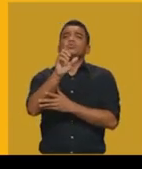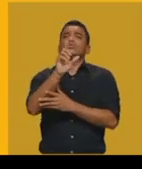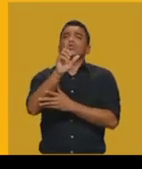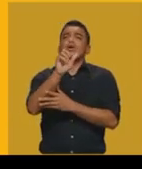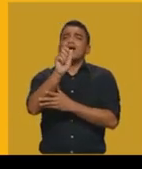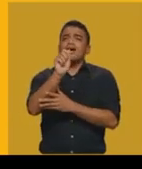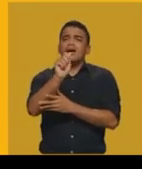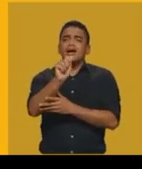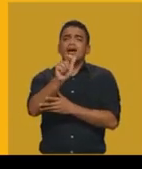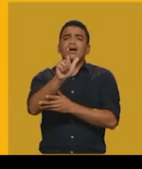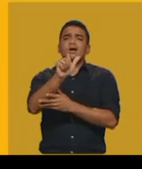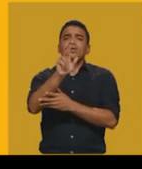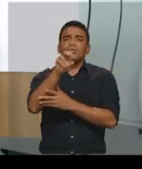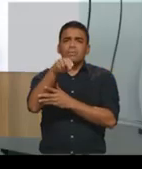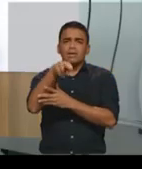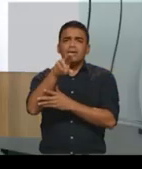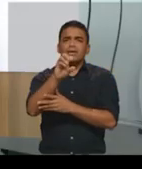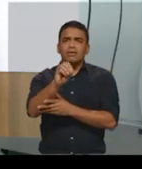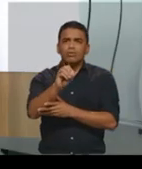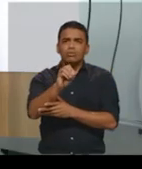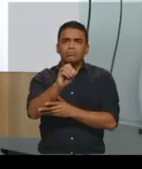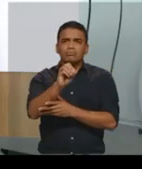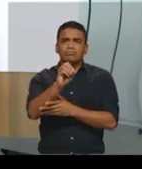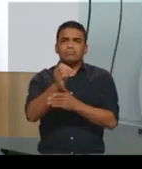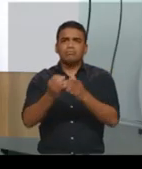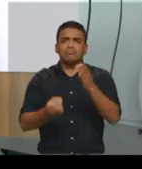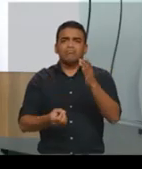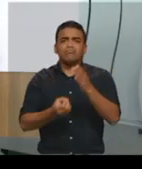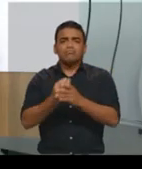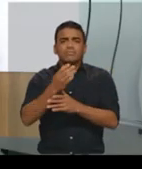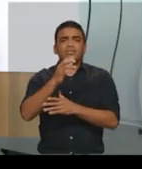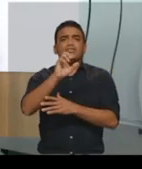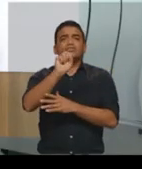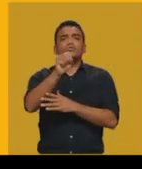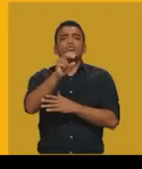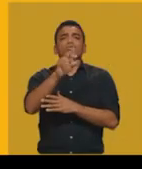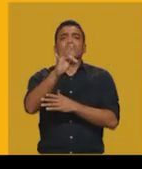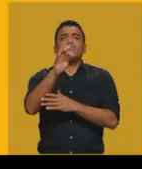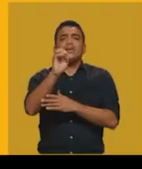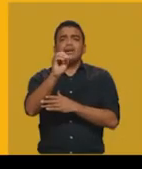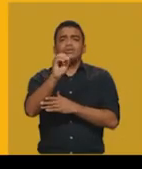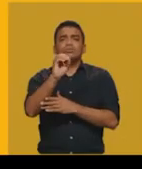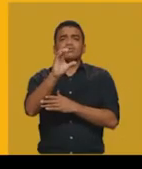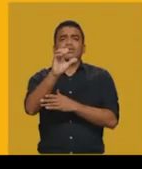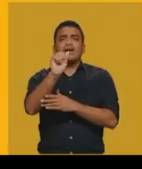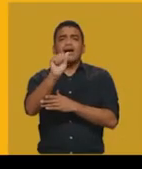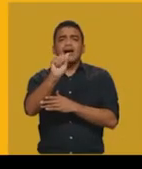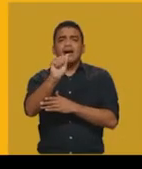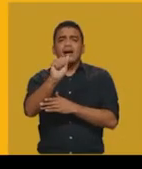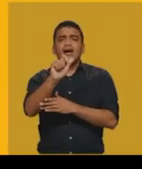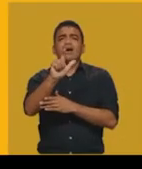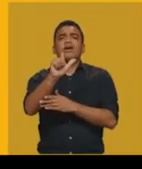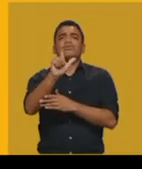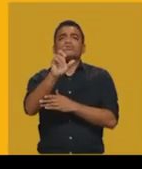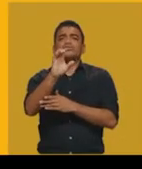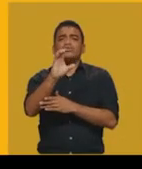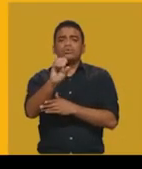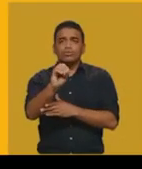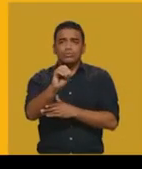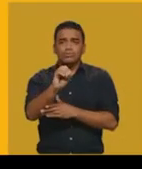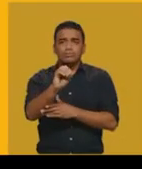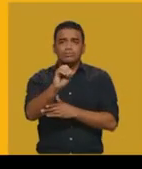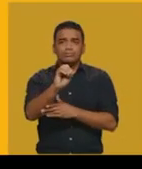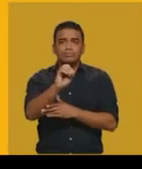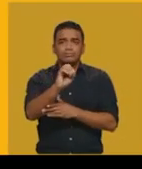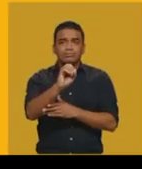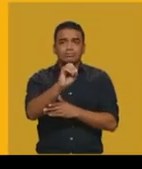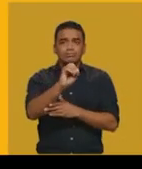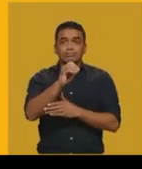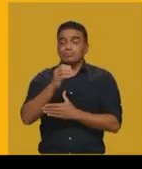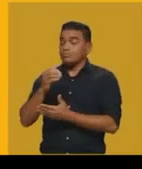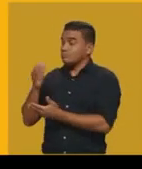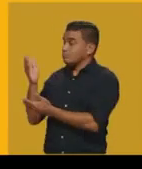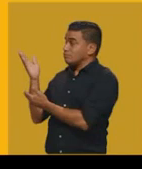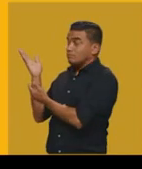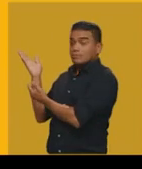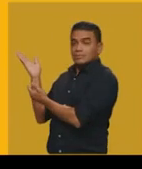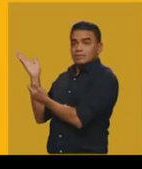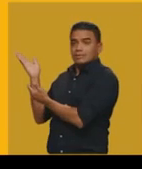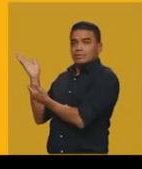ver a representação da equação. Então, olha só, eu tenho o hidróxido de cálcio, que é o